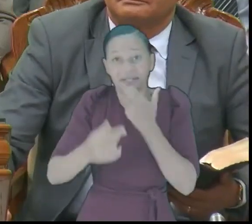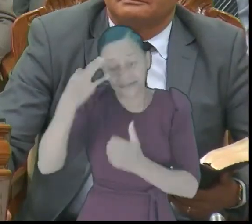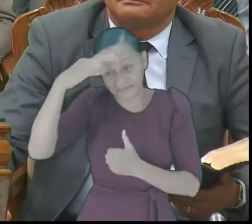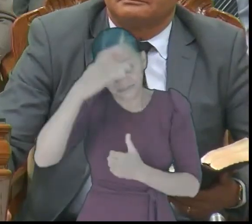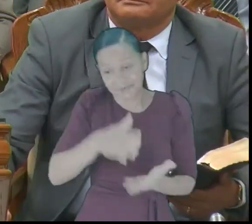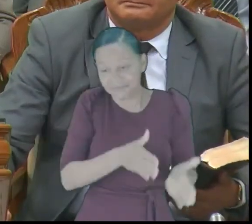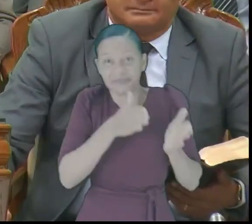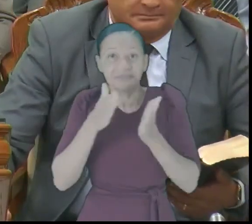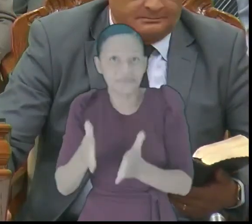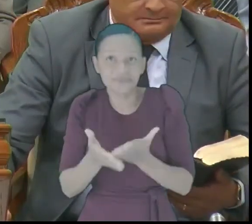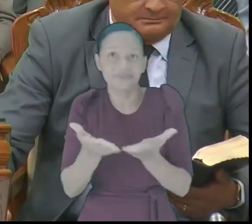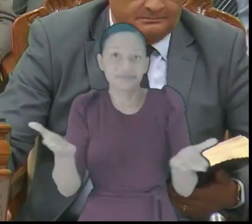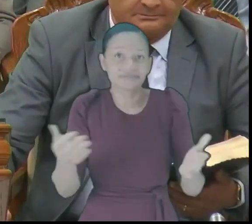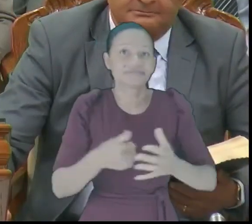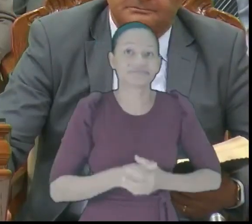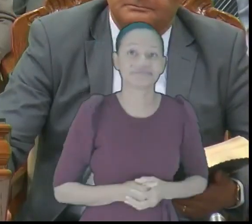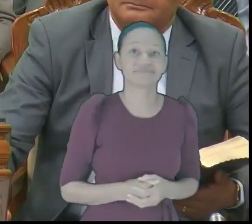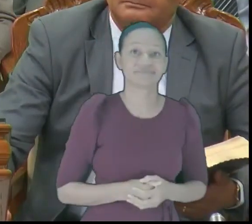aqui nesse assunto.